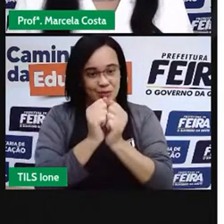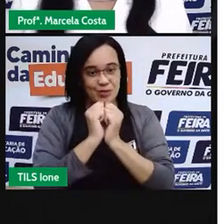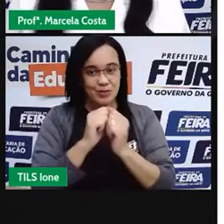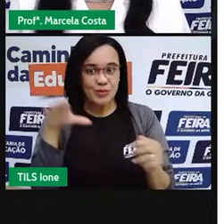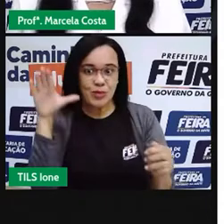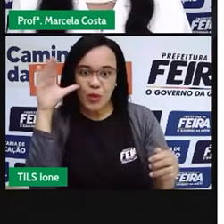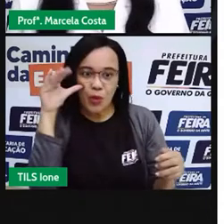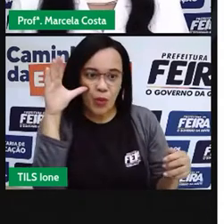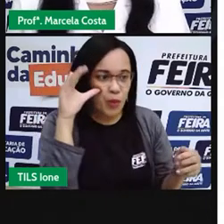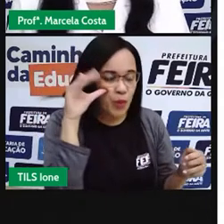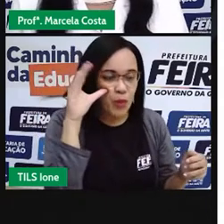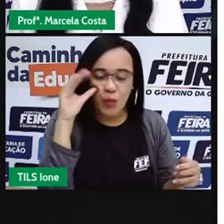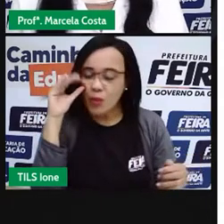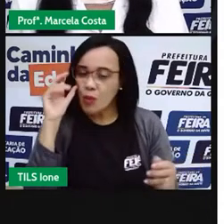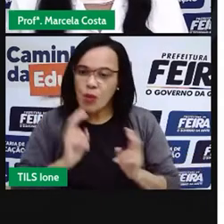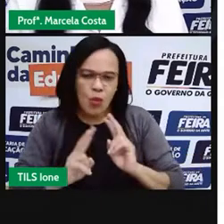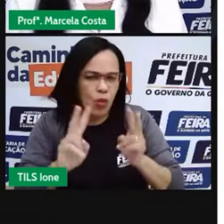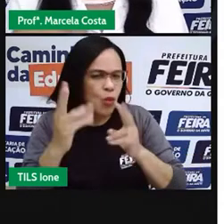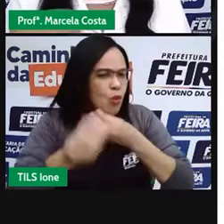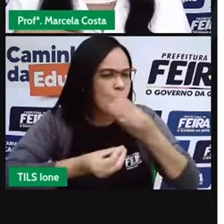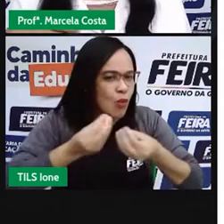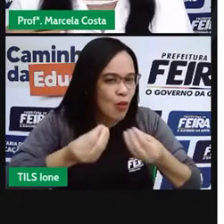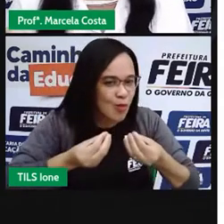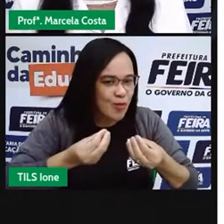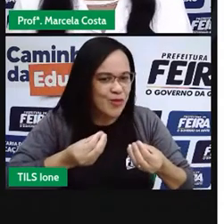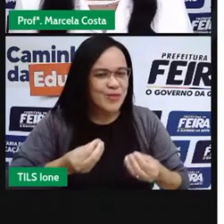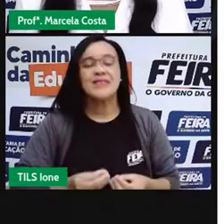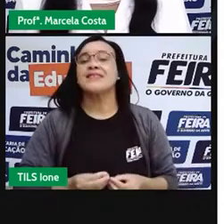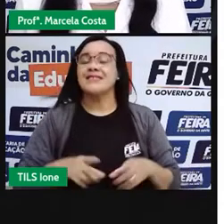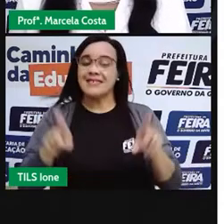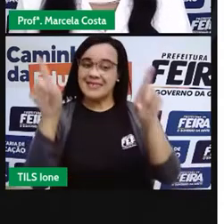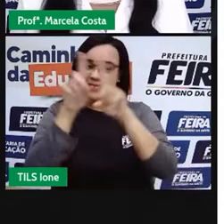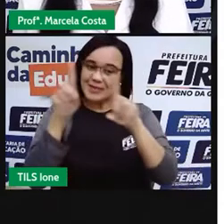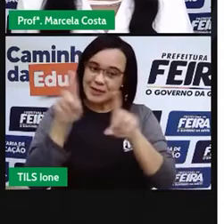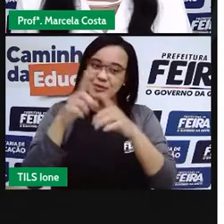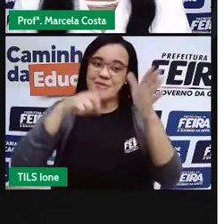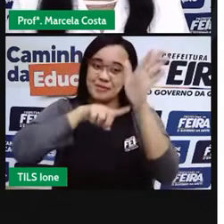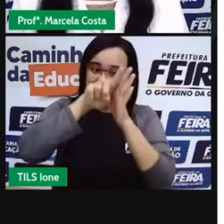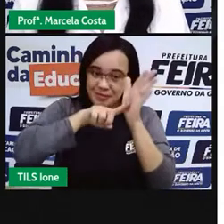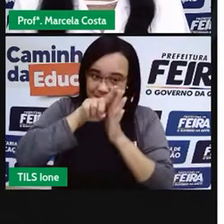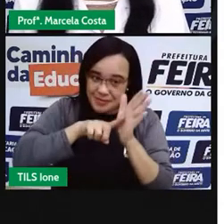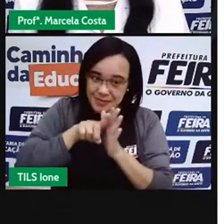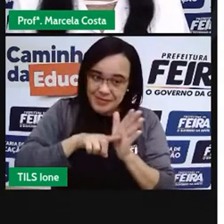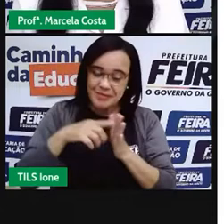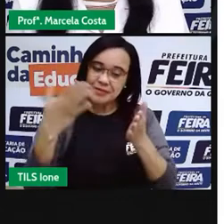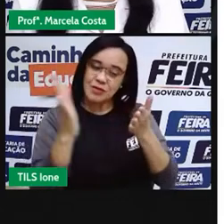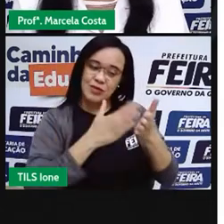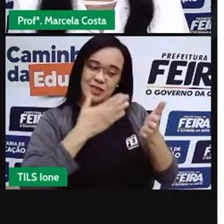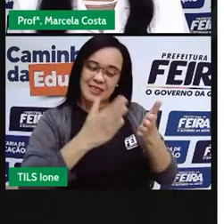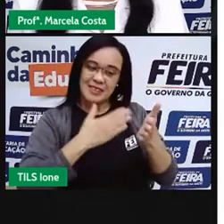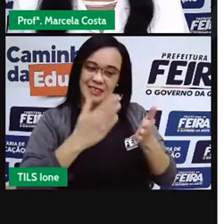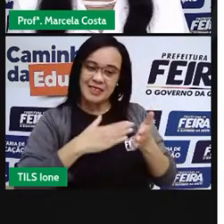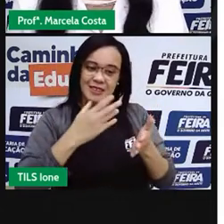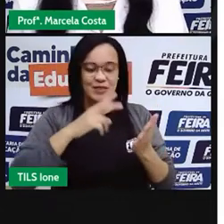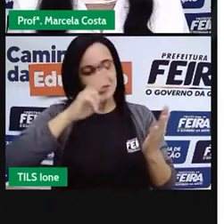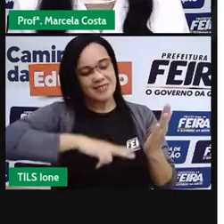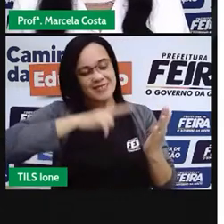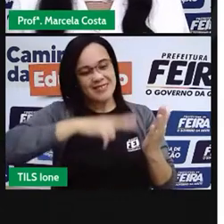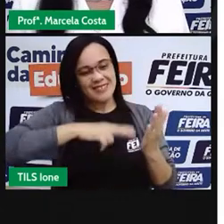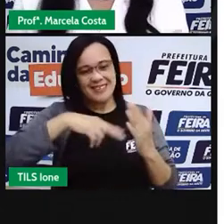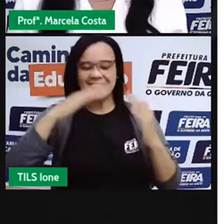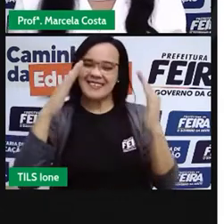curiosidade para continuar lendo em casa. E pesquisar para encontrar o livro e ler em casa,